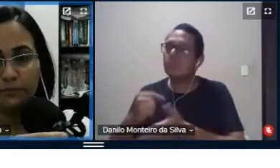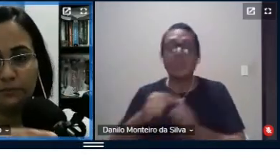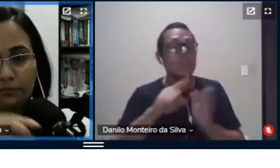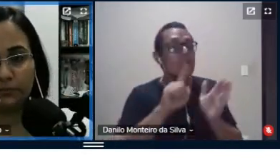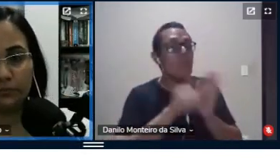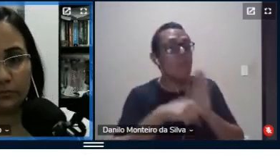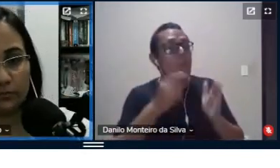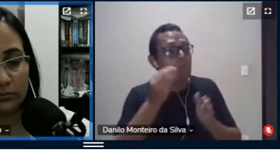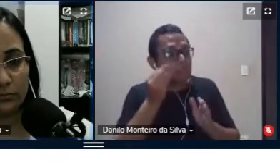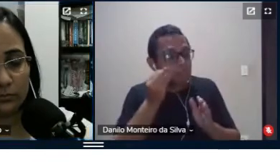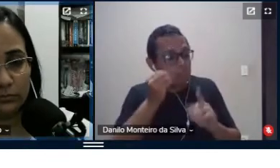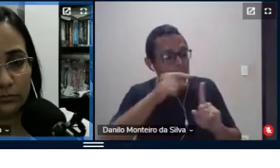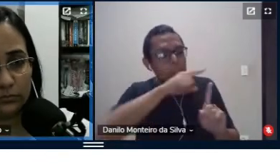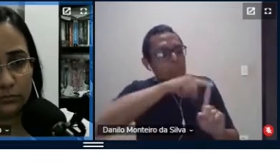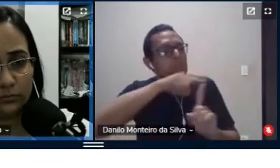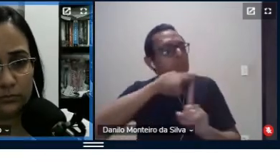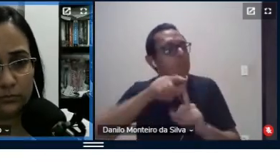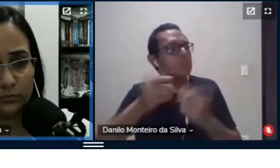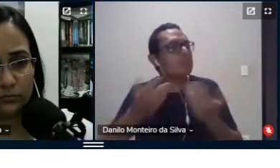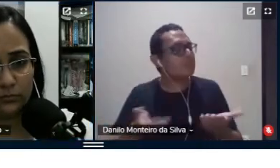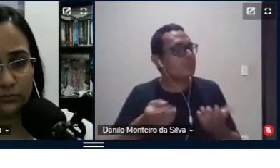utilizado.